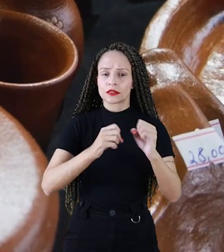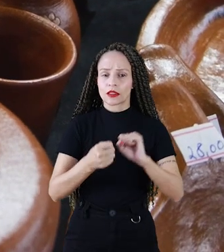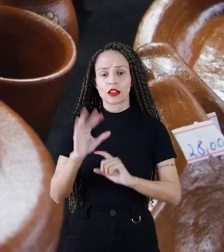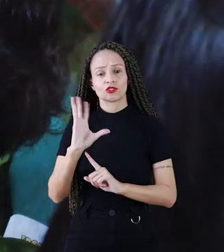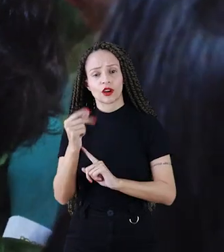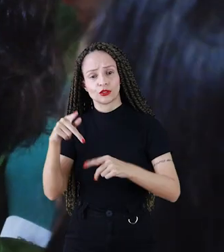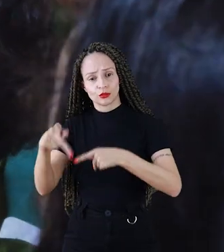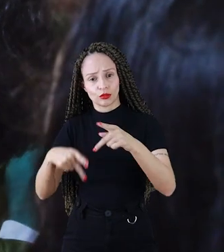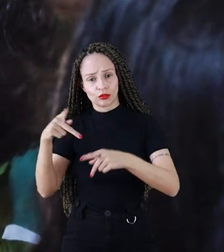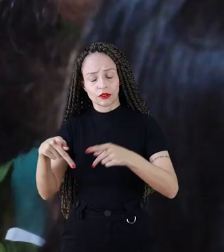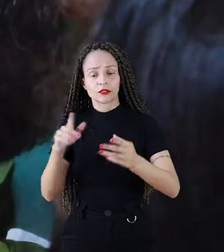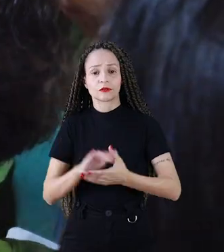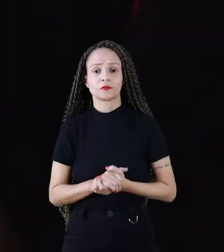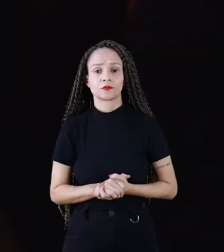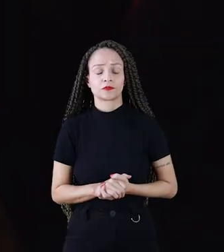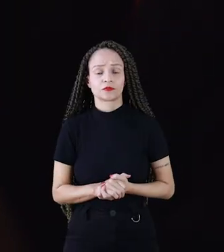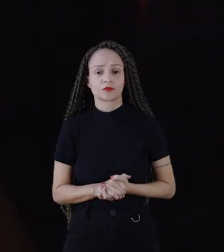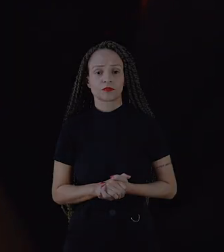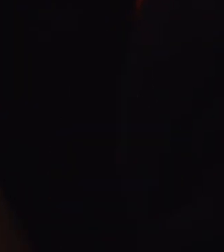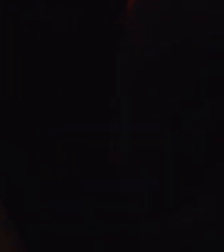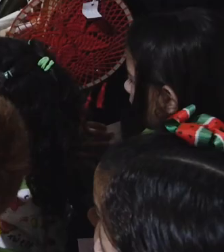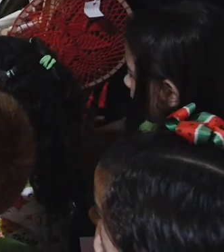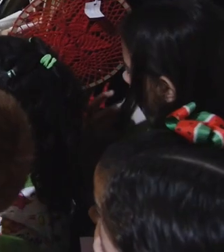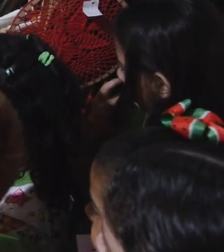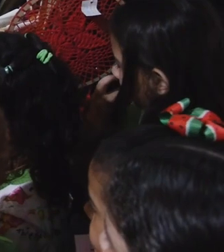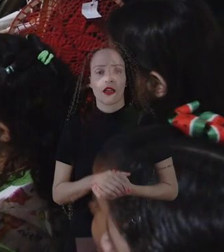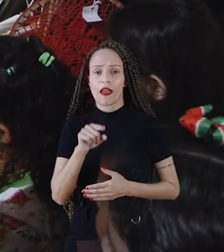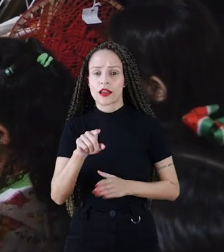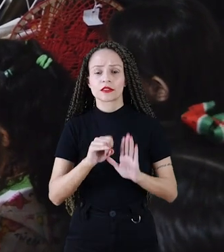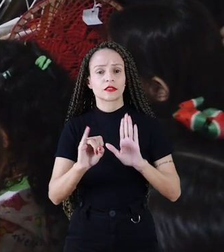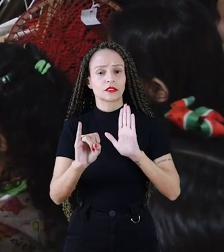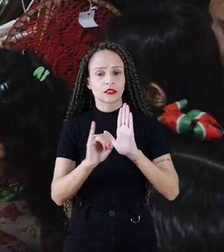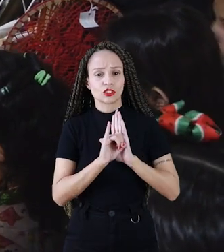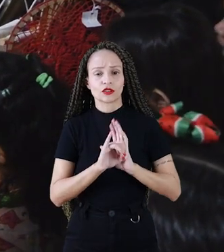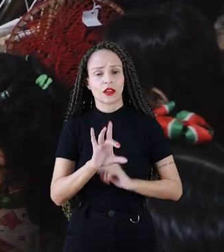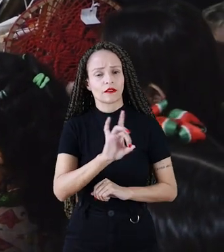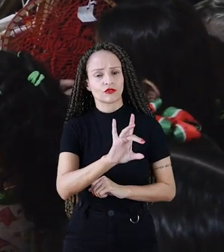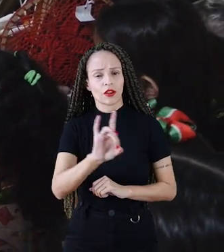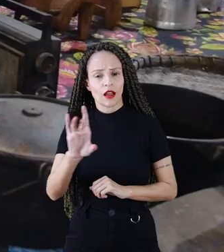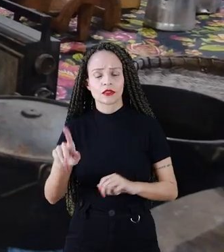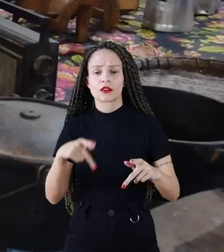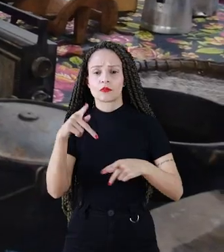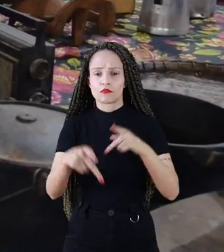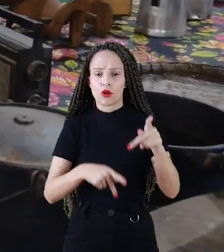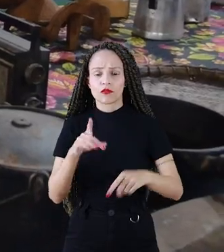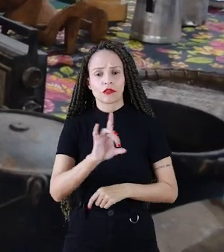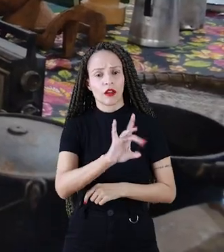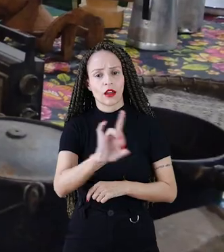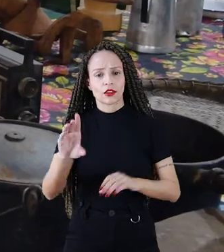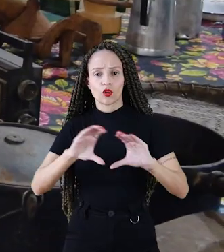artesanato e a arte popular Mário Jacinto Júnior artesão do território indígena Floresta Sagrada de v quara